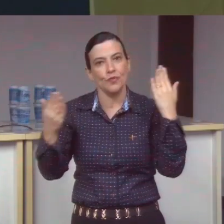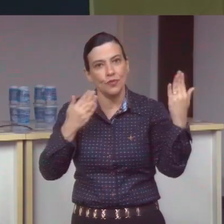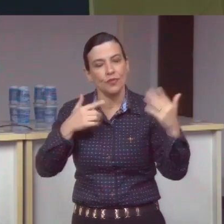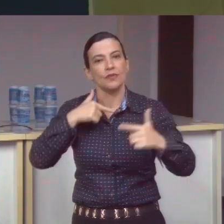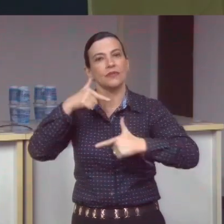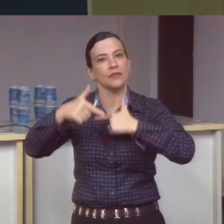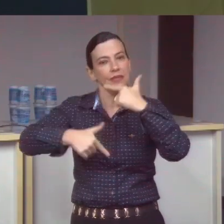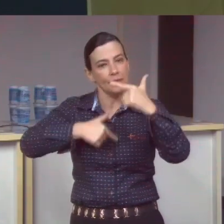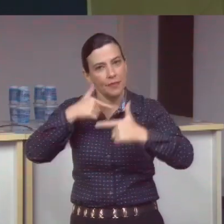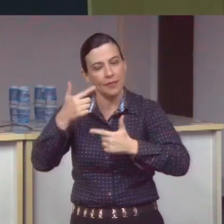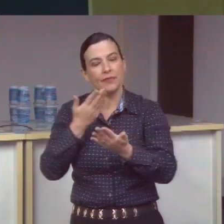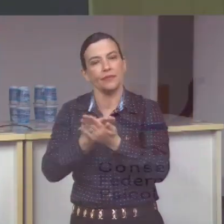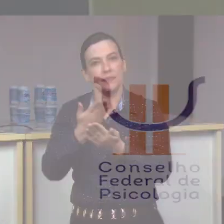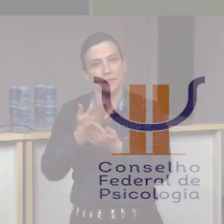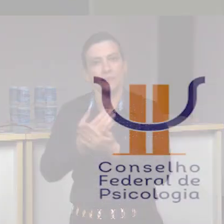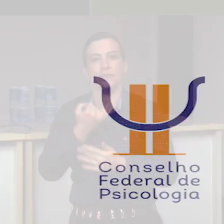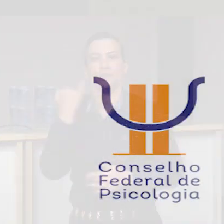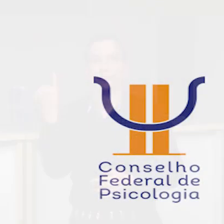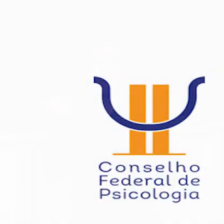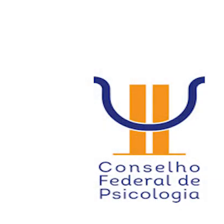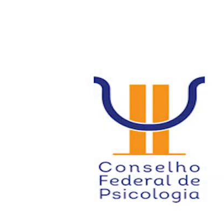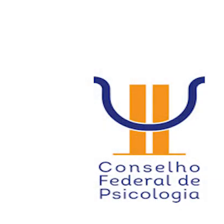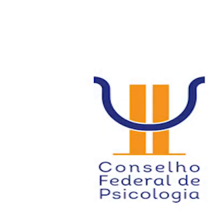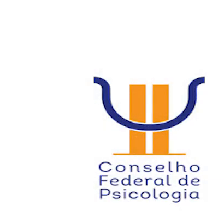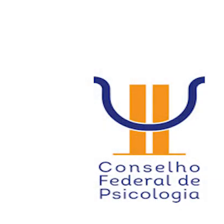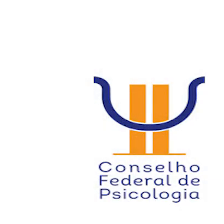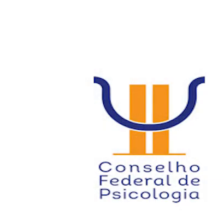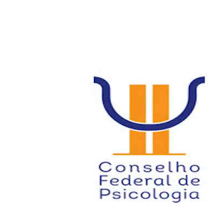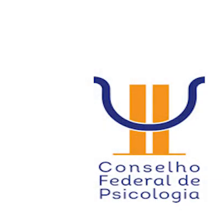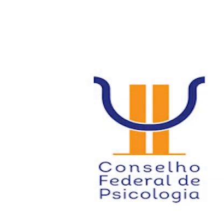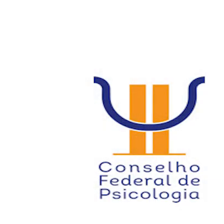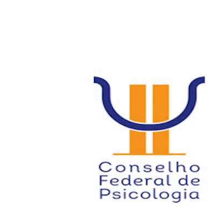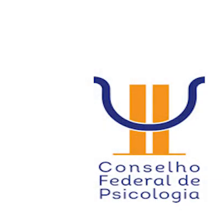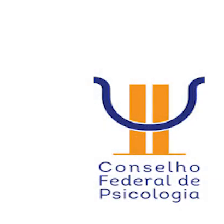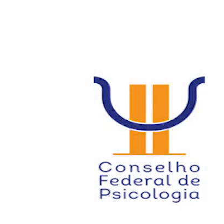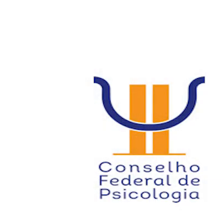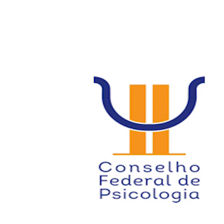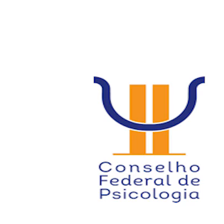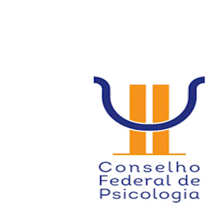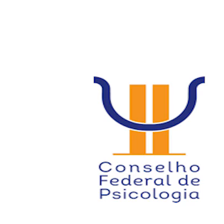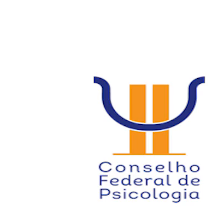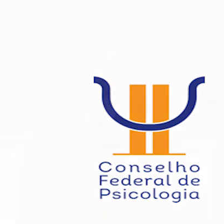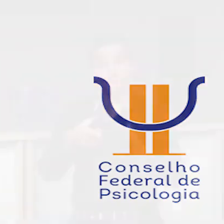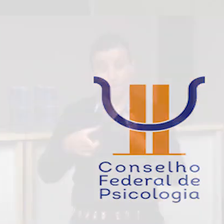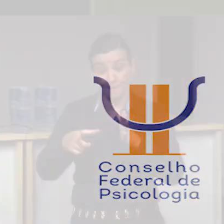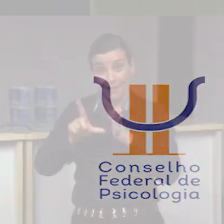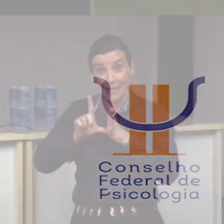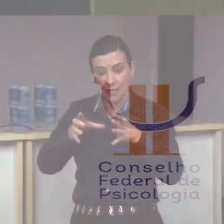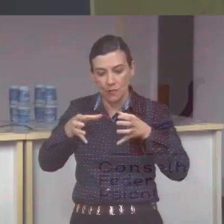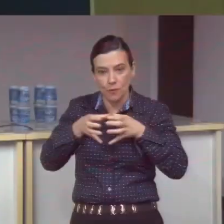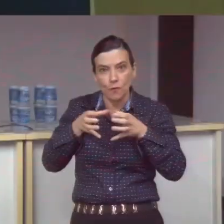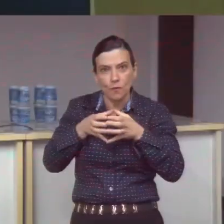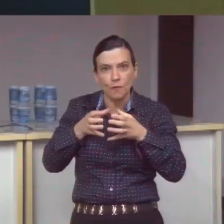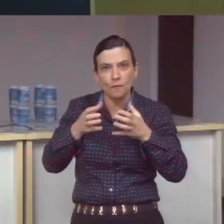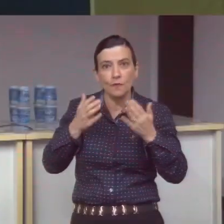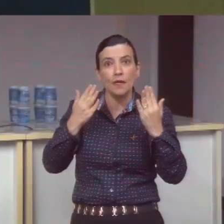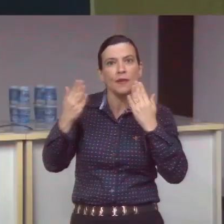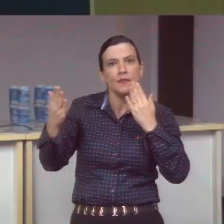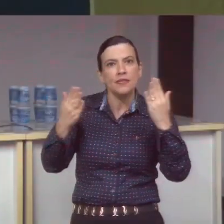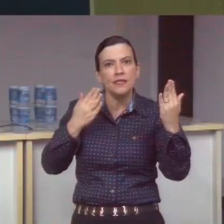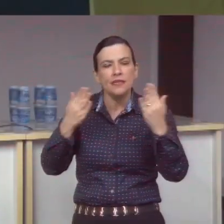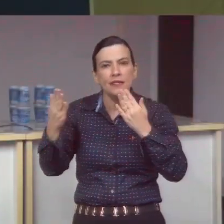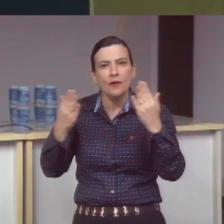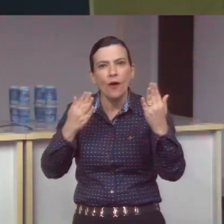lideranças comunitárias. Devia até mudar, botar lá no primeiro. Porque é isso, da gente trabalhar fazendo